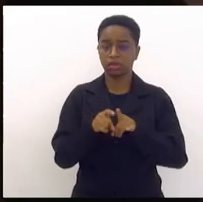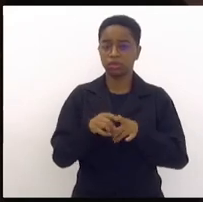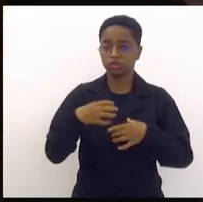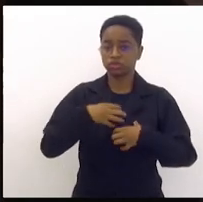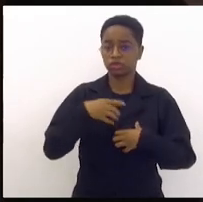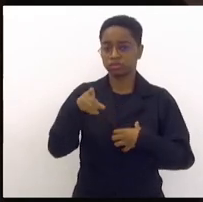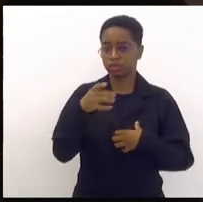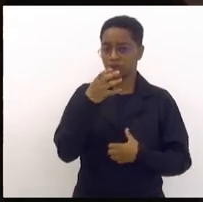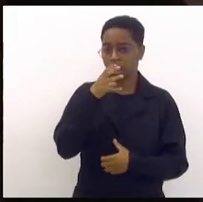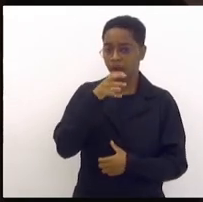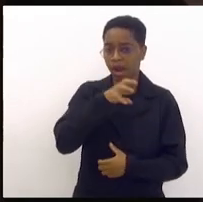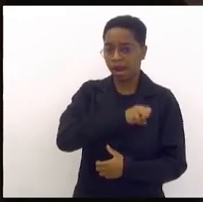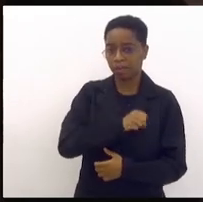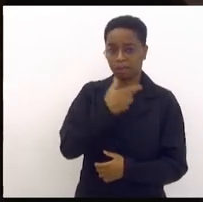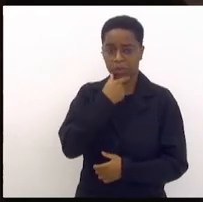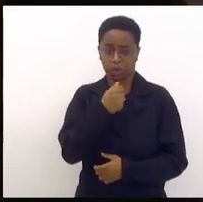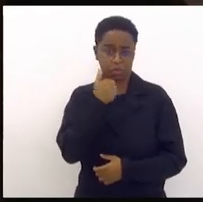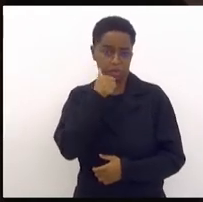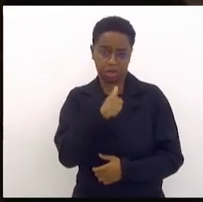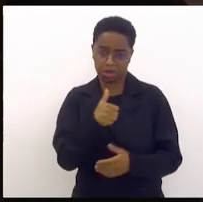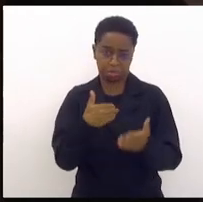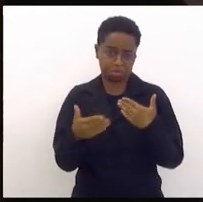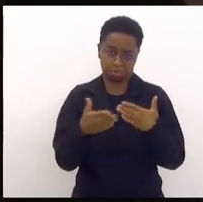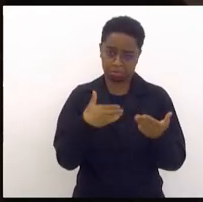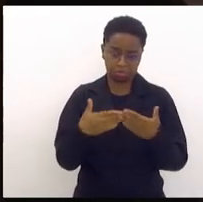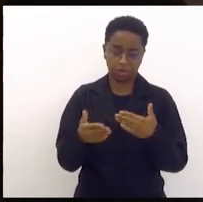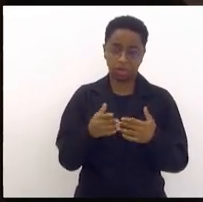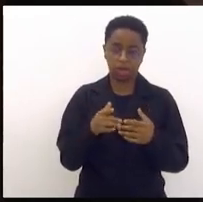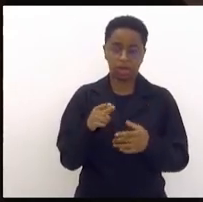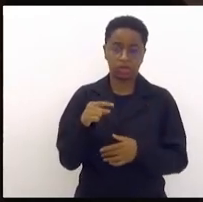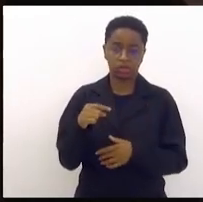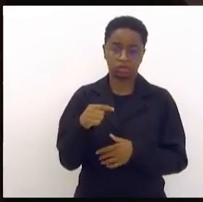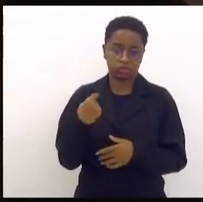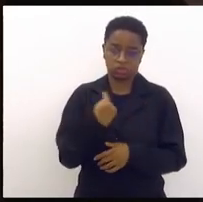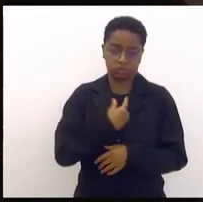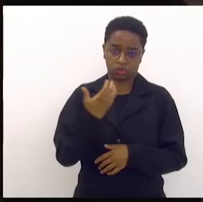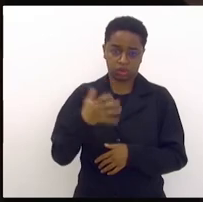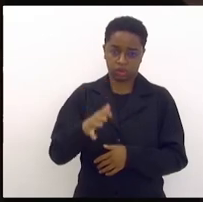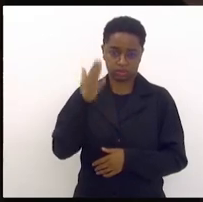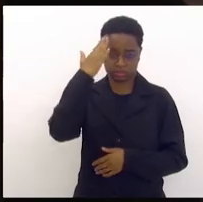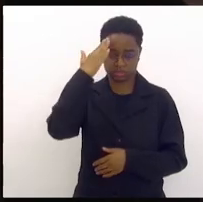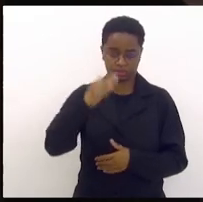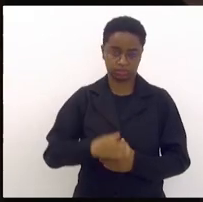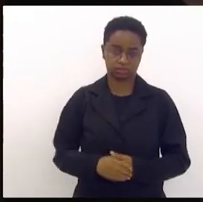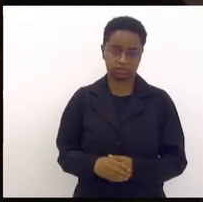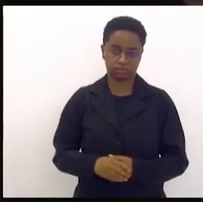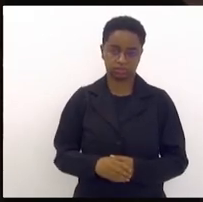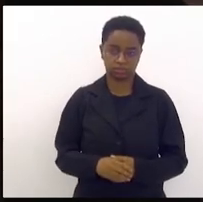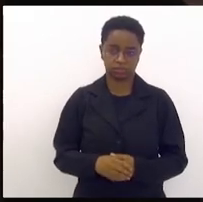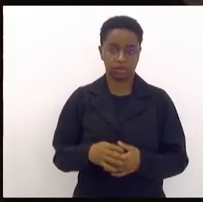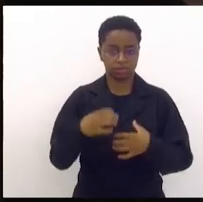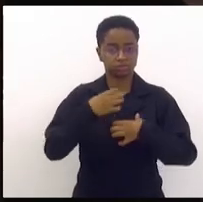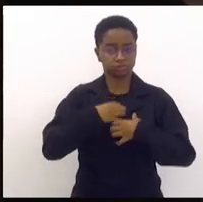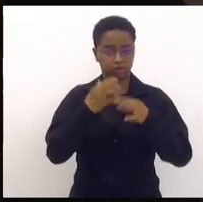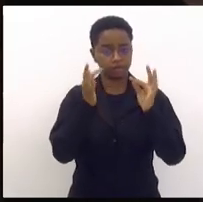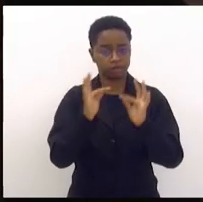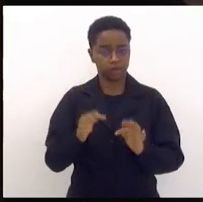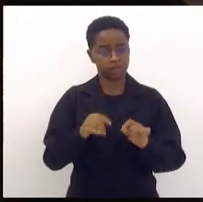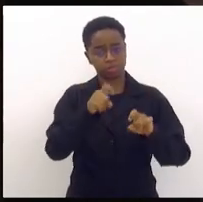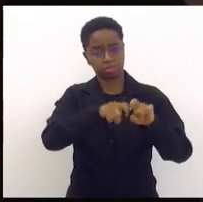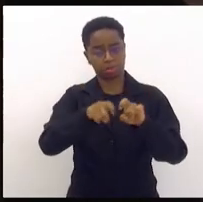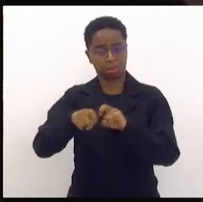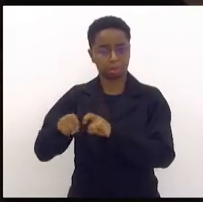ama meninos ou meninas, ou meninos e meninas, não nos diz respeito. Seja feliz sexualmente com